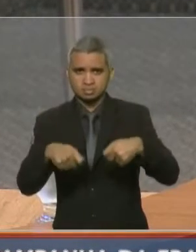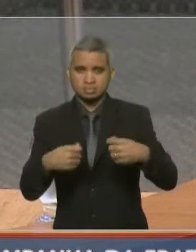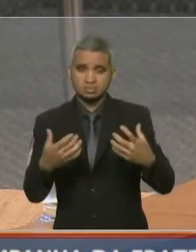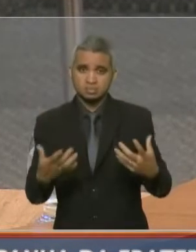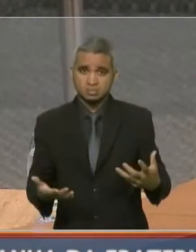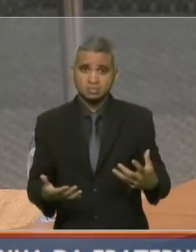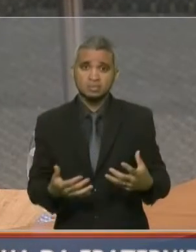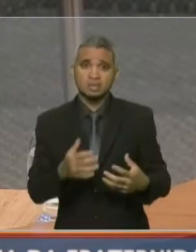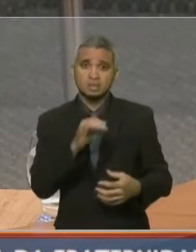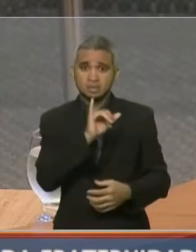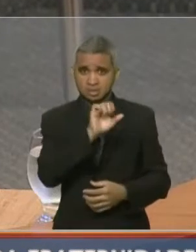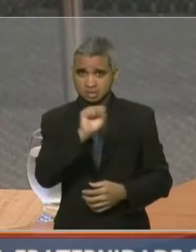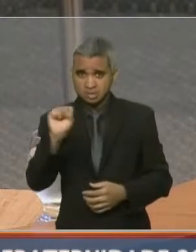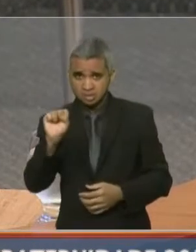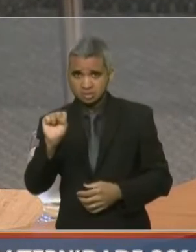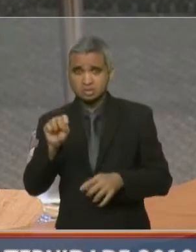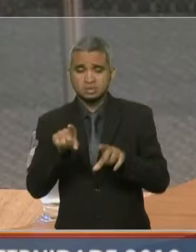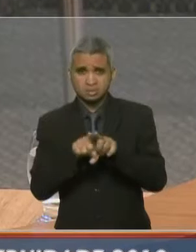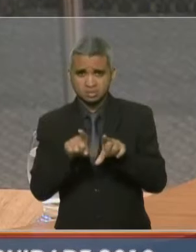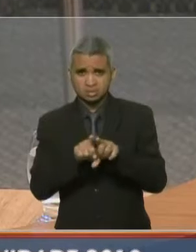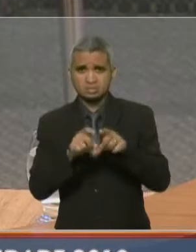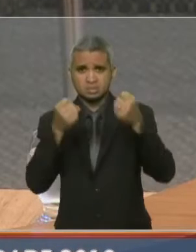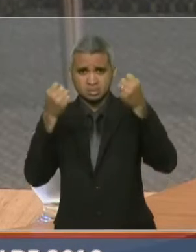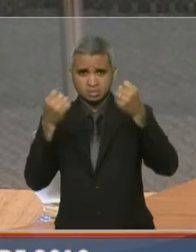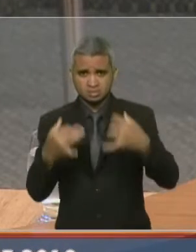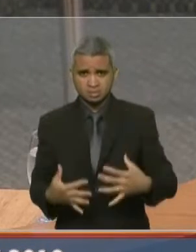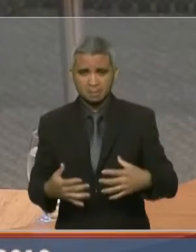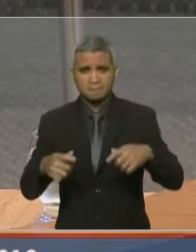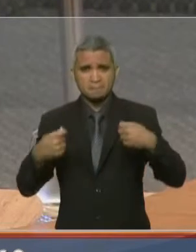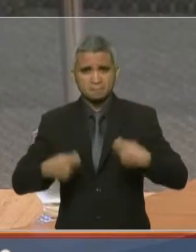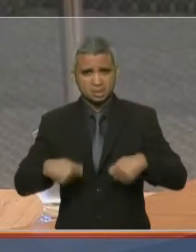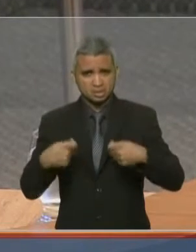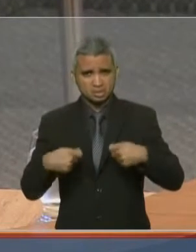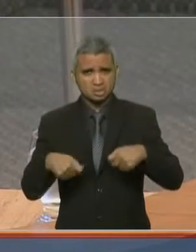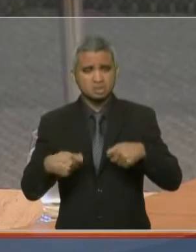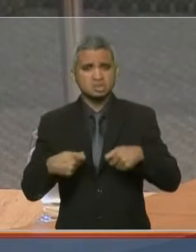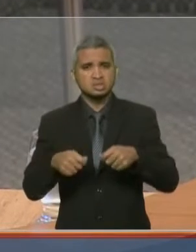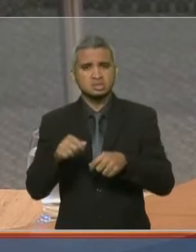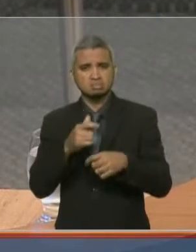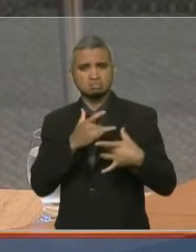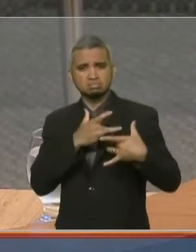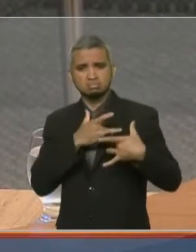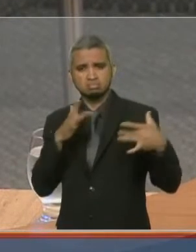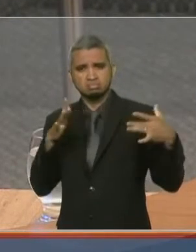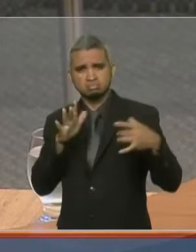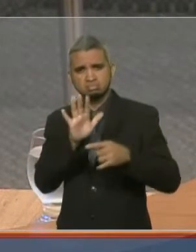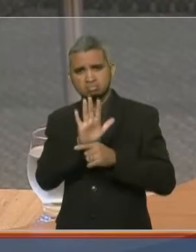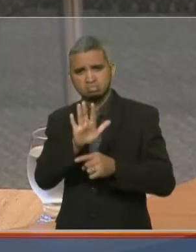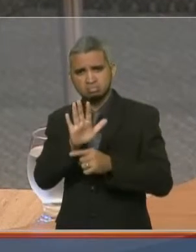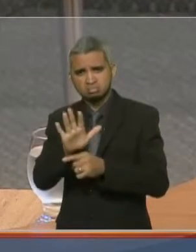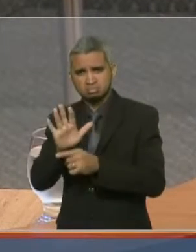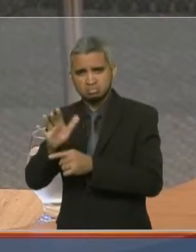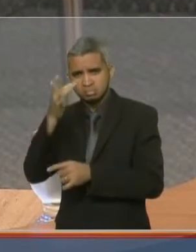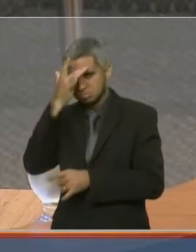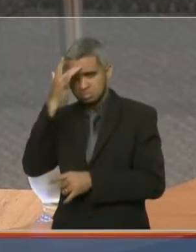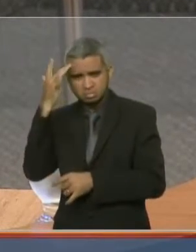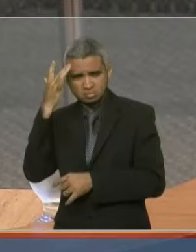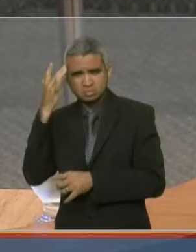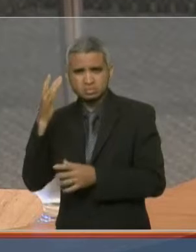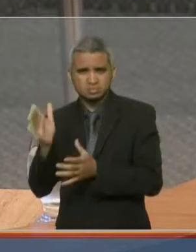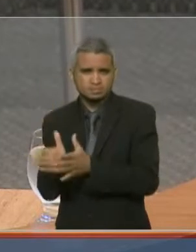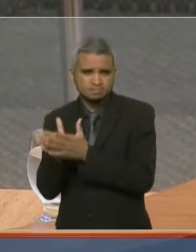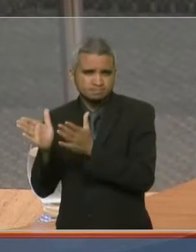9 imperativos que exigem justiça para com os menos favorecidos, com os desvalidos.